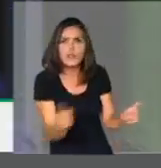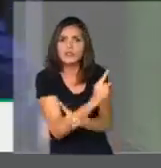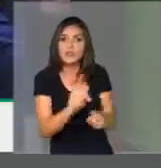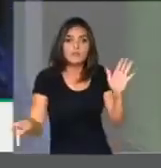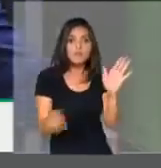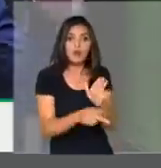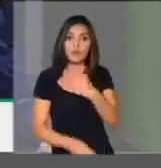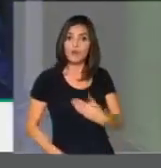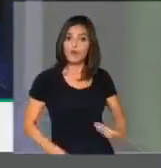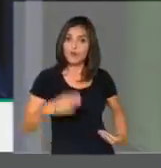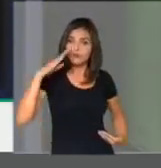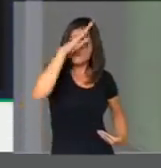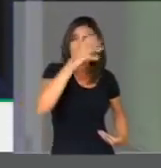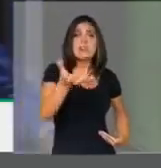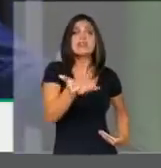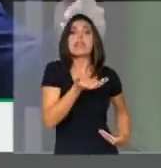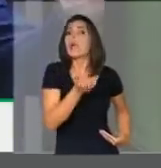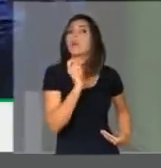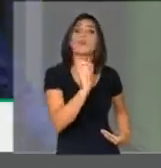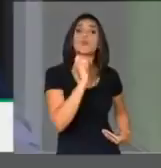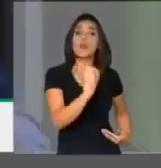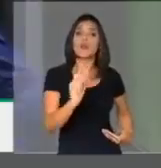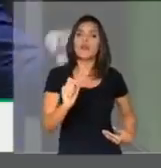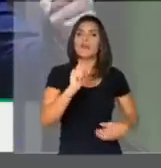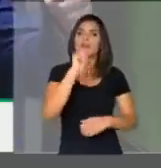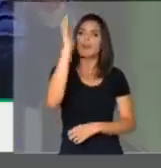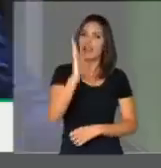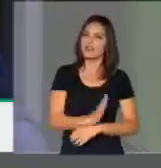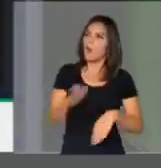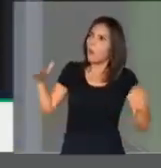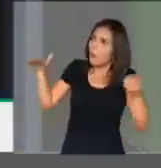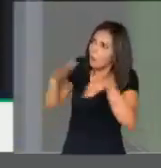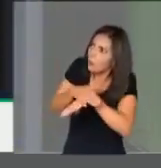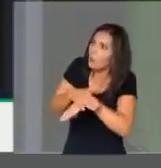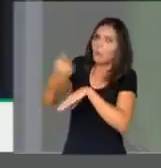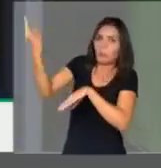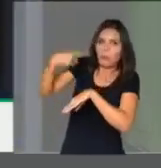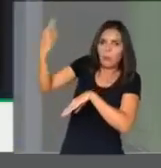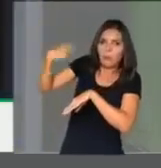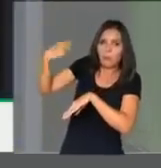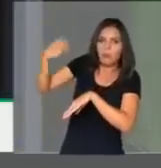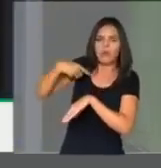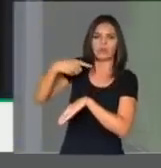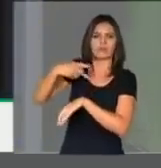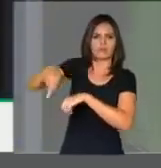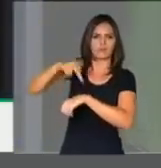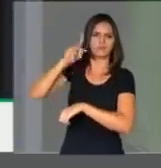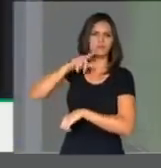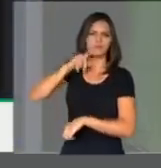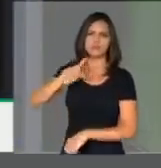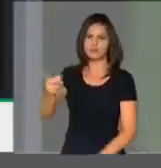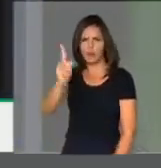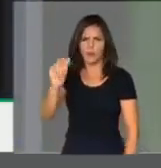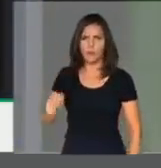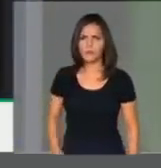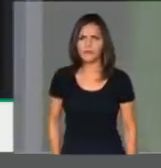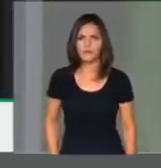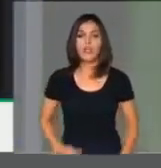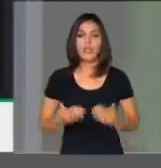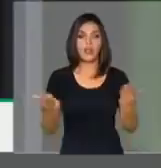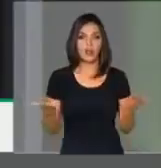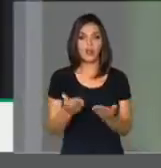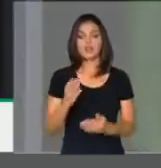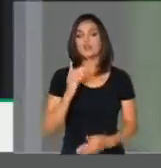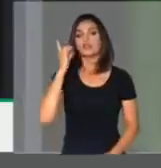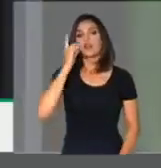Bolsonaro, que quer colocar o nosso país de joelhos para os Estados Unidos. Passo a palavra à deputada Alice